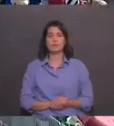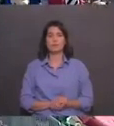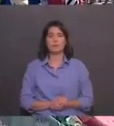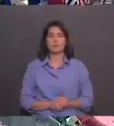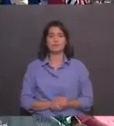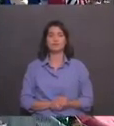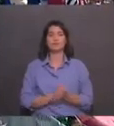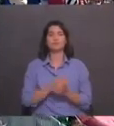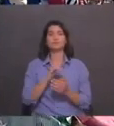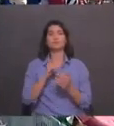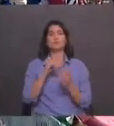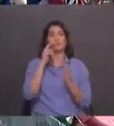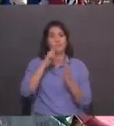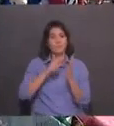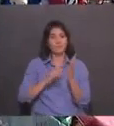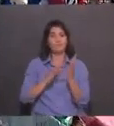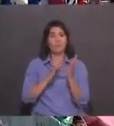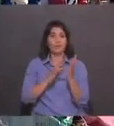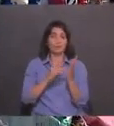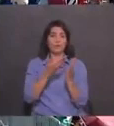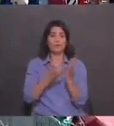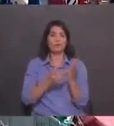Amém. Leitura do livro de Judite.